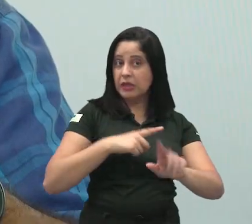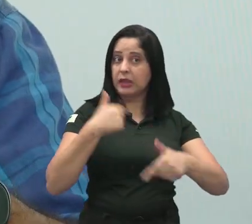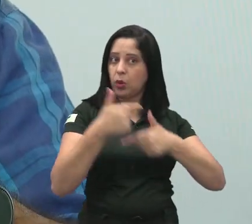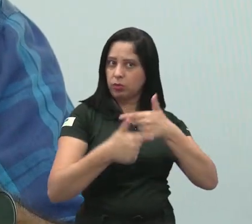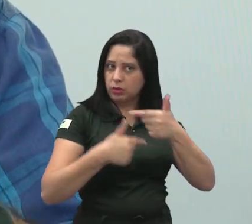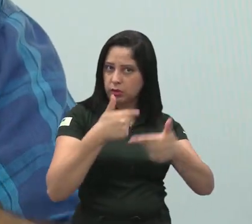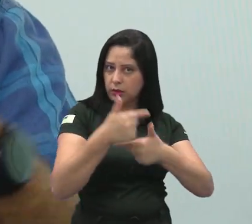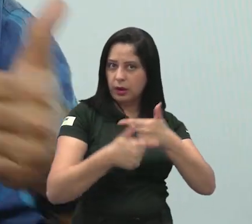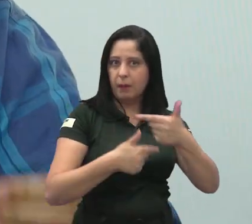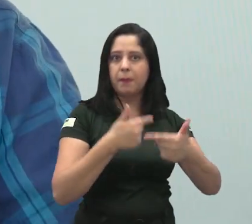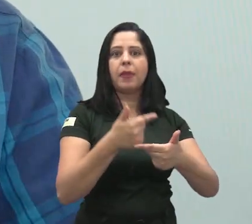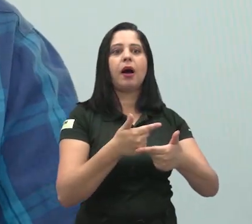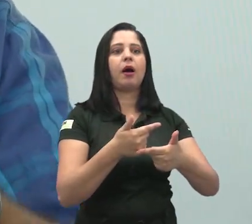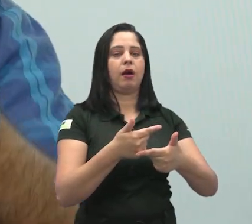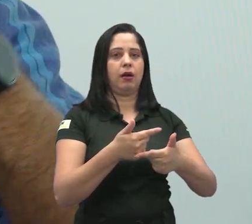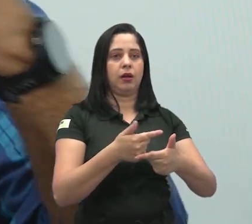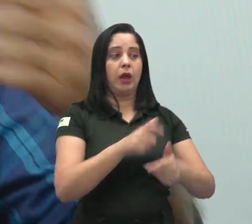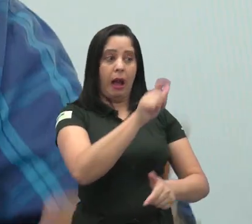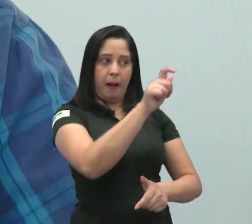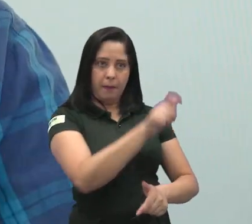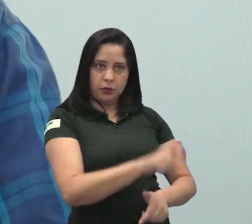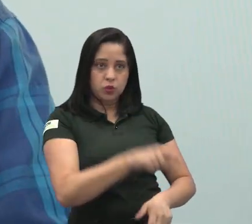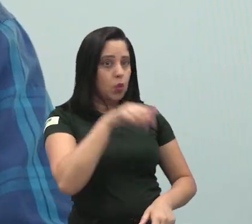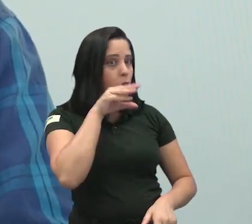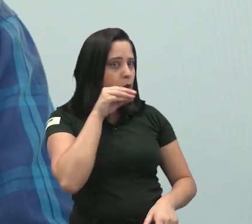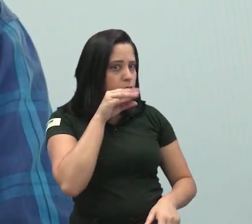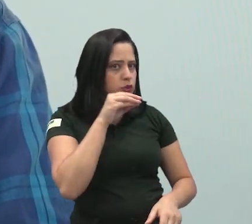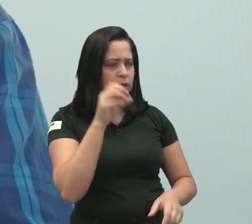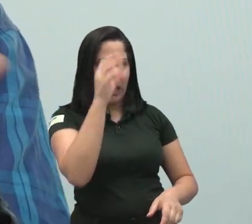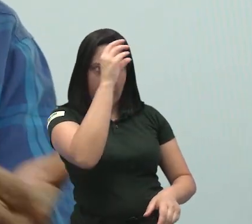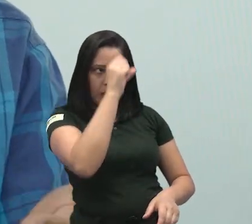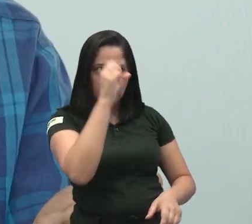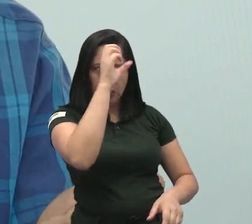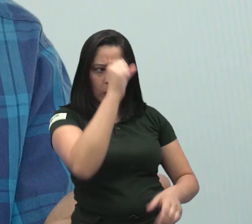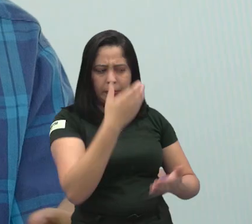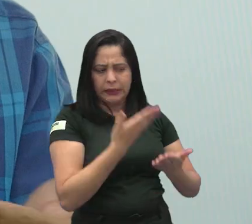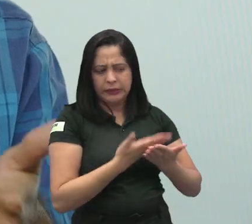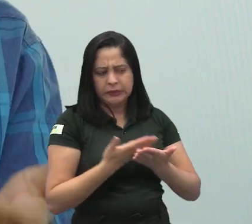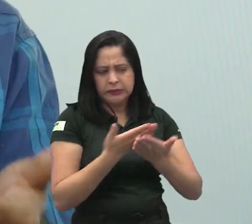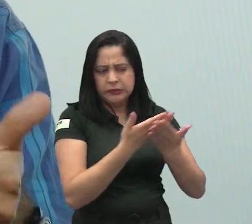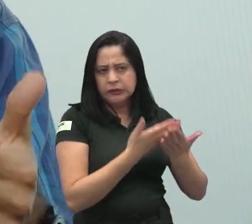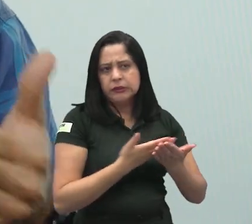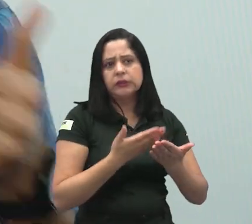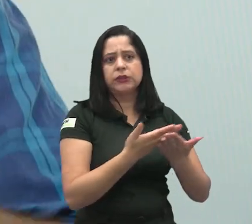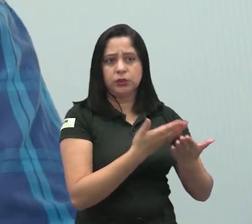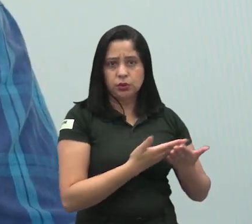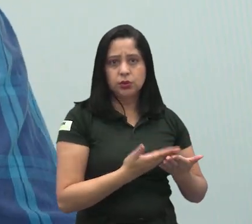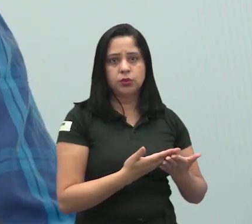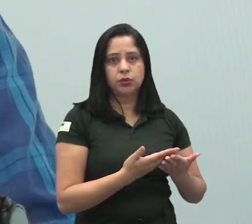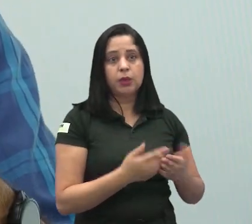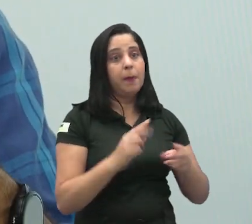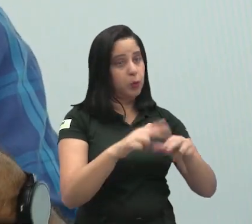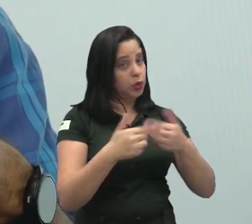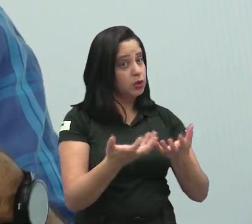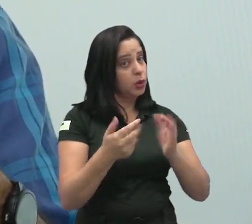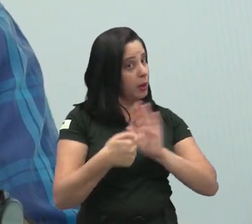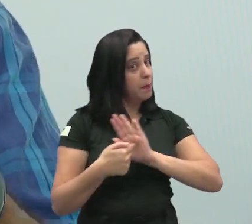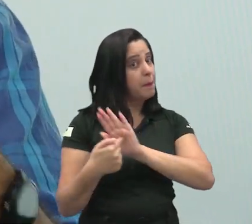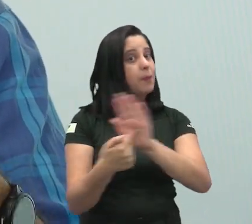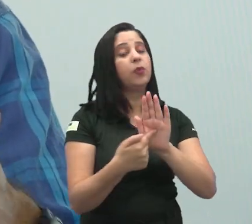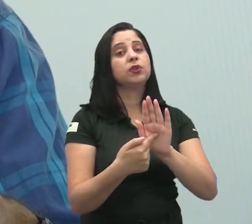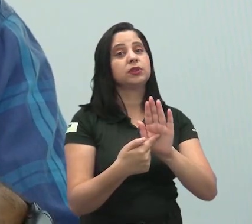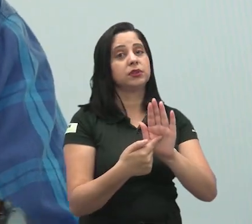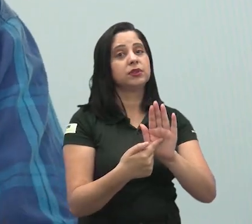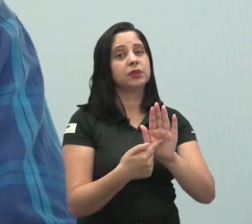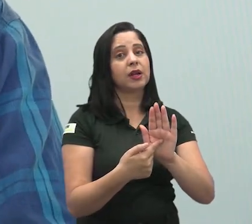pessoal aprende, se dedica e leva o melhor para o público. E é isso que a gente quer mostrar também, né? Como